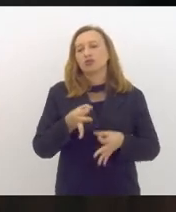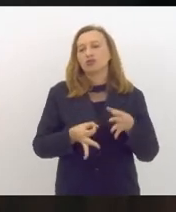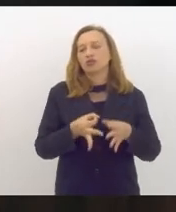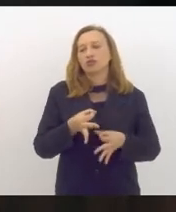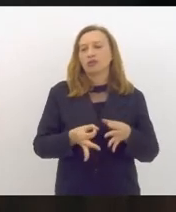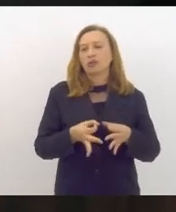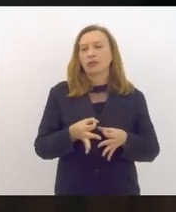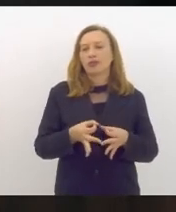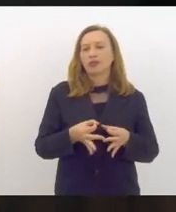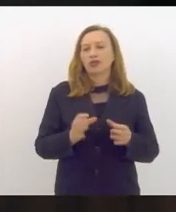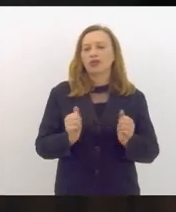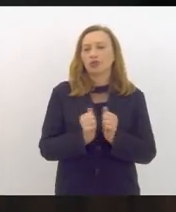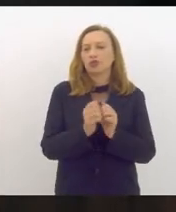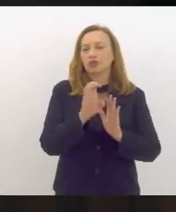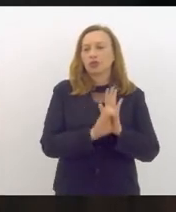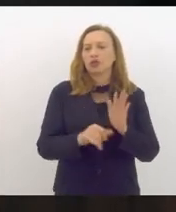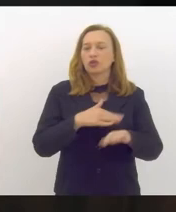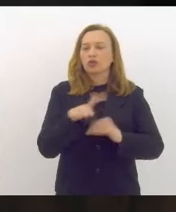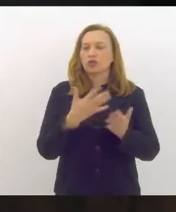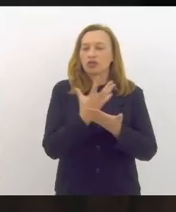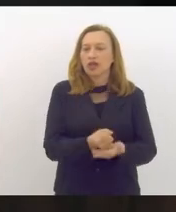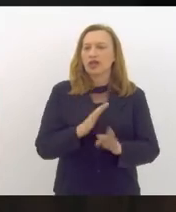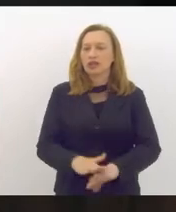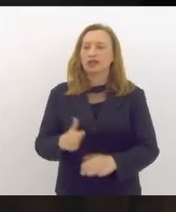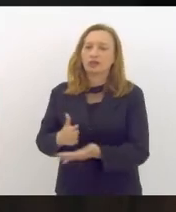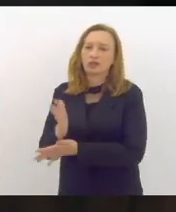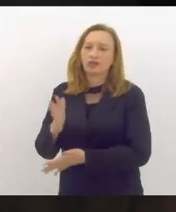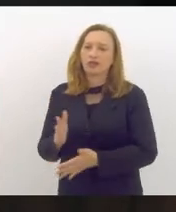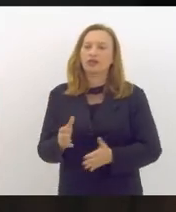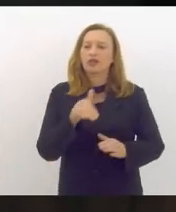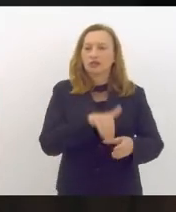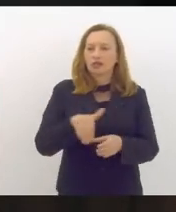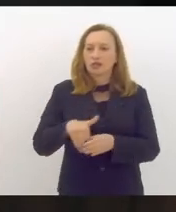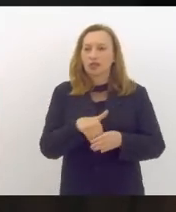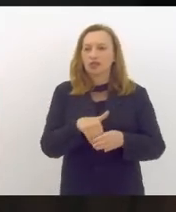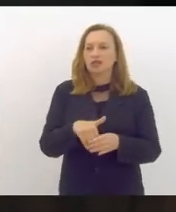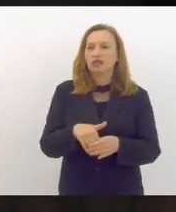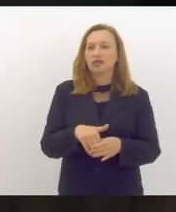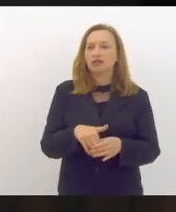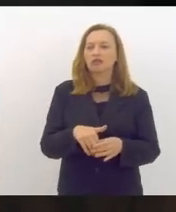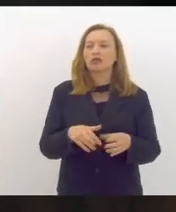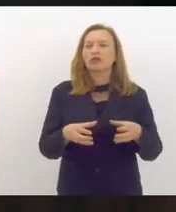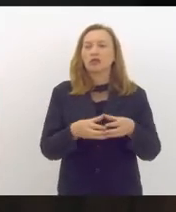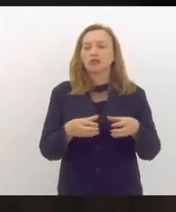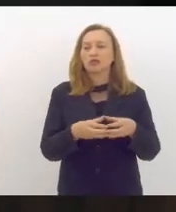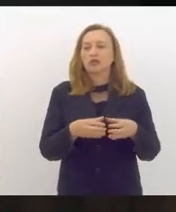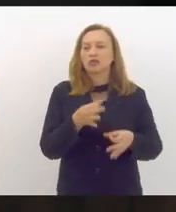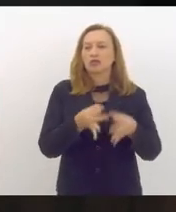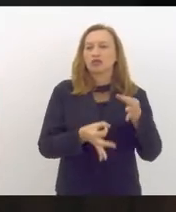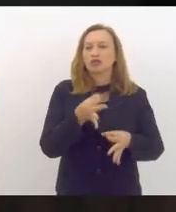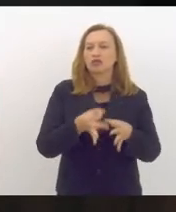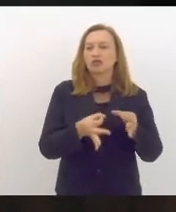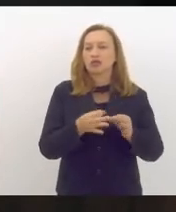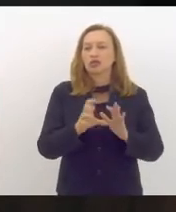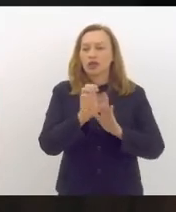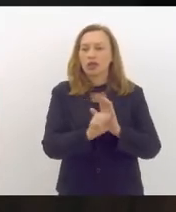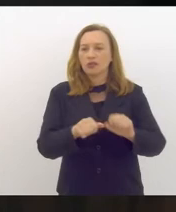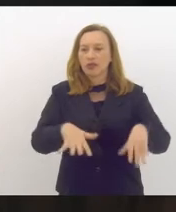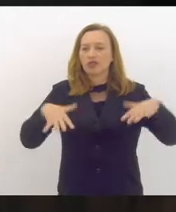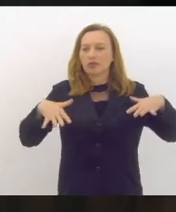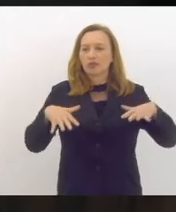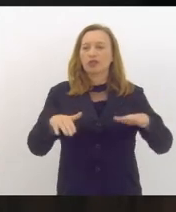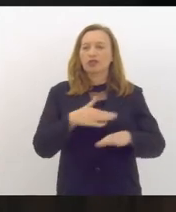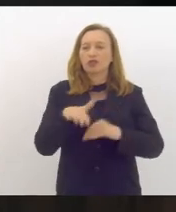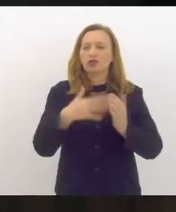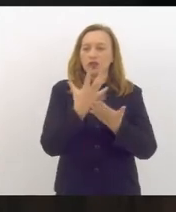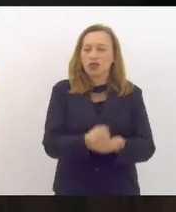e Justiça com emendas. Senhores que aprovam, permaneçam como estão, aprovados. Em votação, parecer da Comissão de Constituição e Justiça sobre as emendas de plenário. Senhores